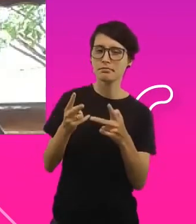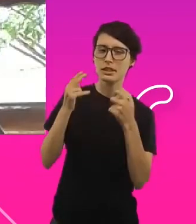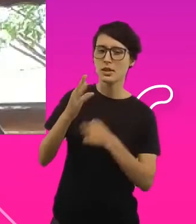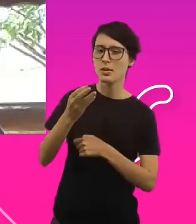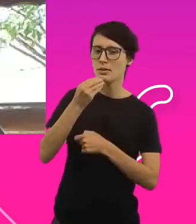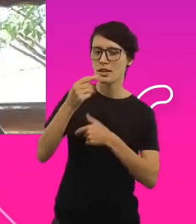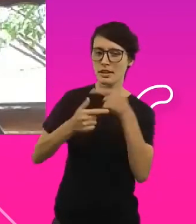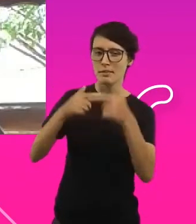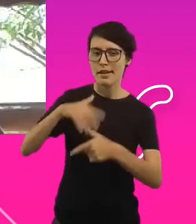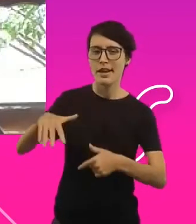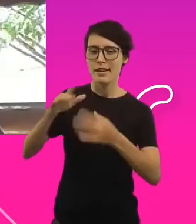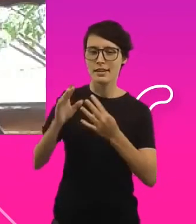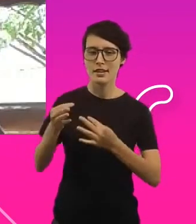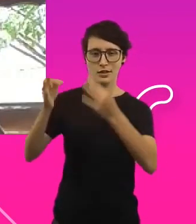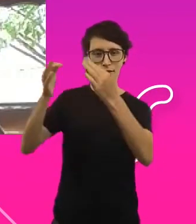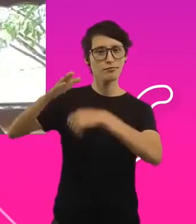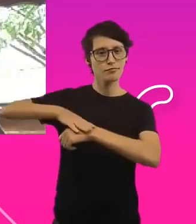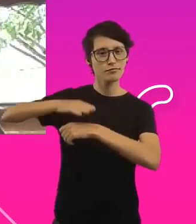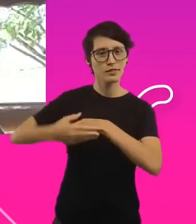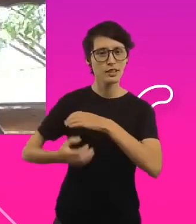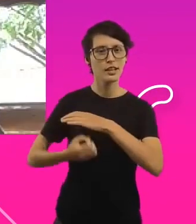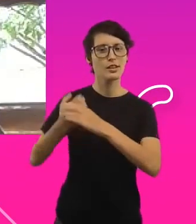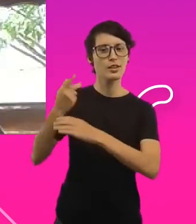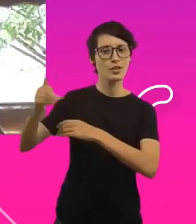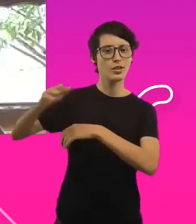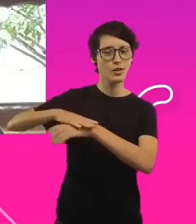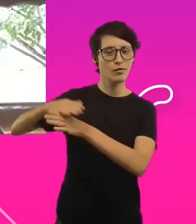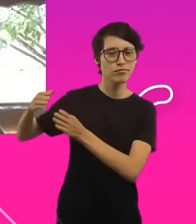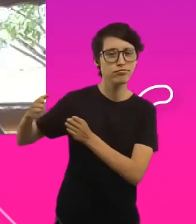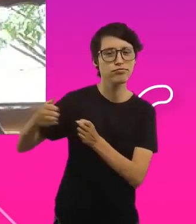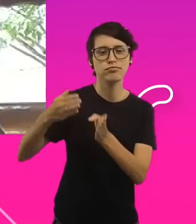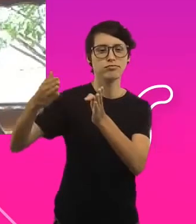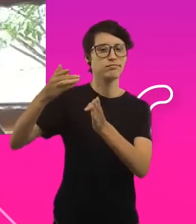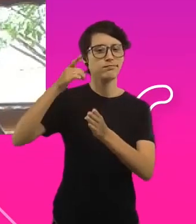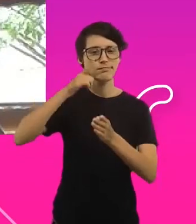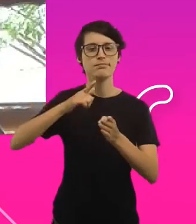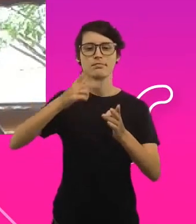tecnologia, construiu o seu próprio caminho, superando muitos desafios.